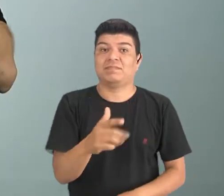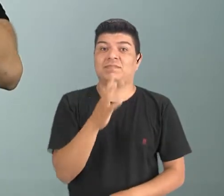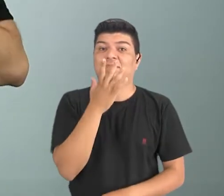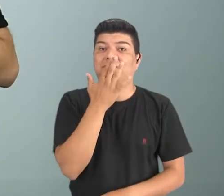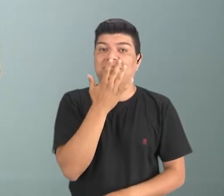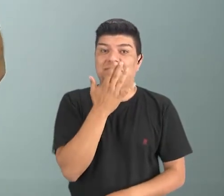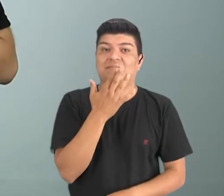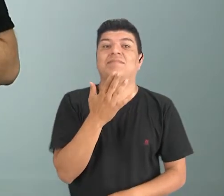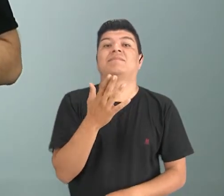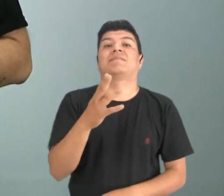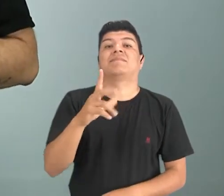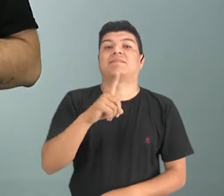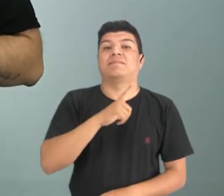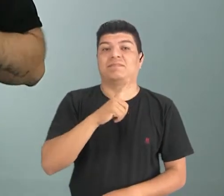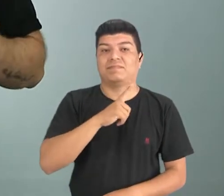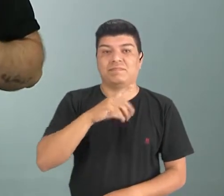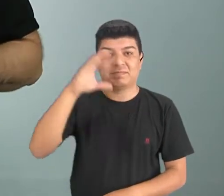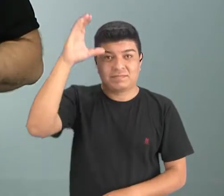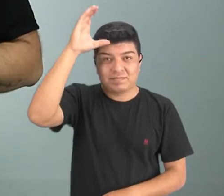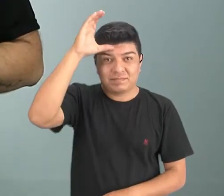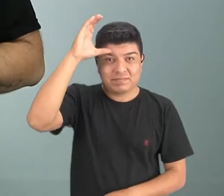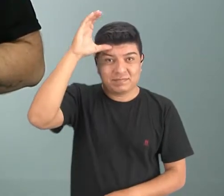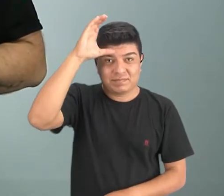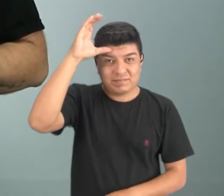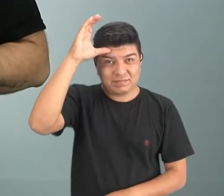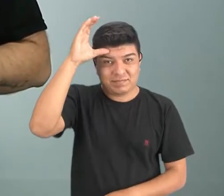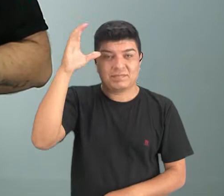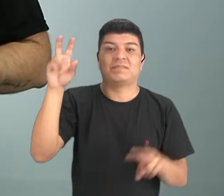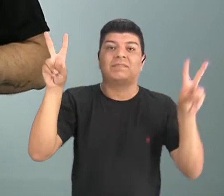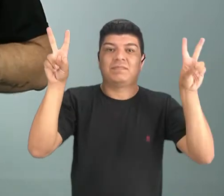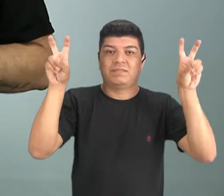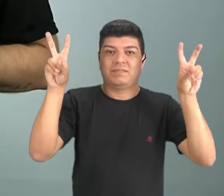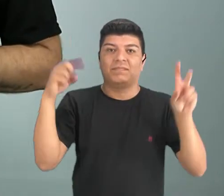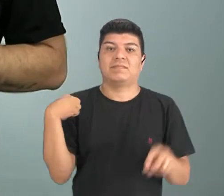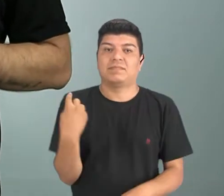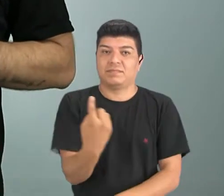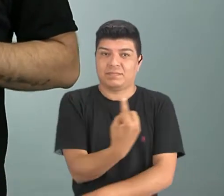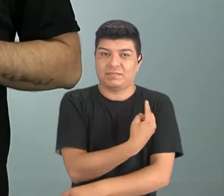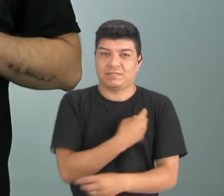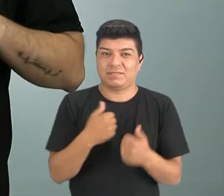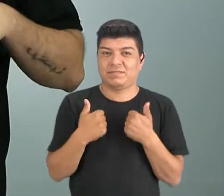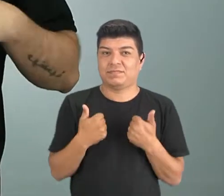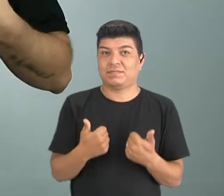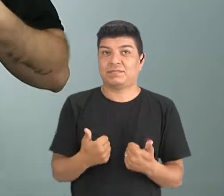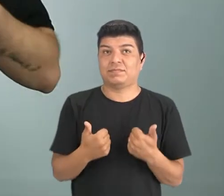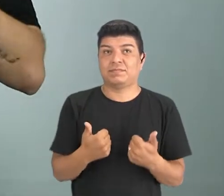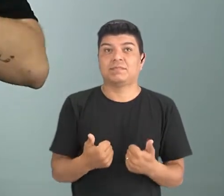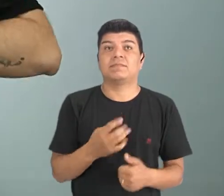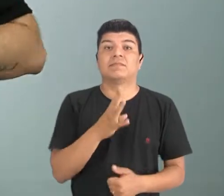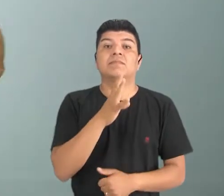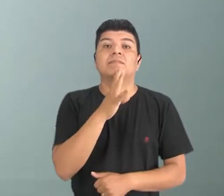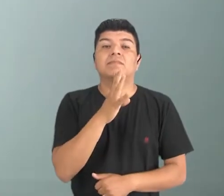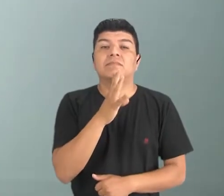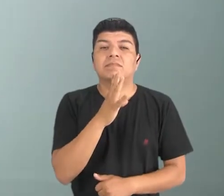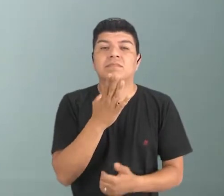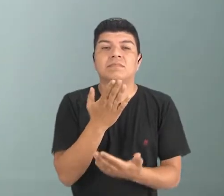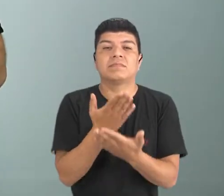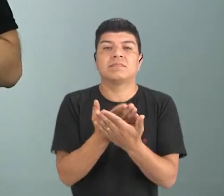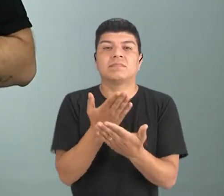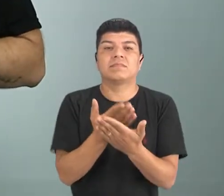tem consciência. Esse é o nosso lema. Tudo certinho? E nós conhecemos, né, na